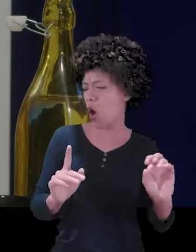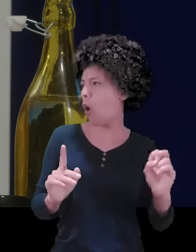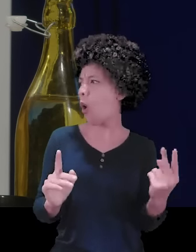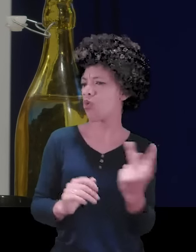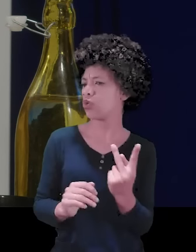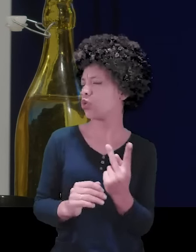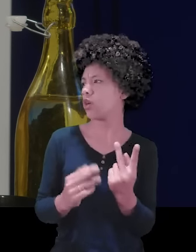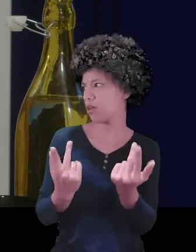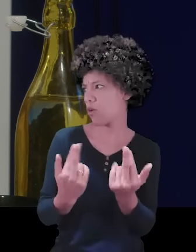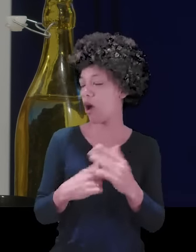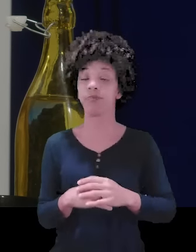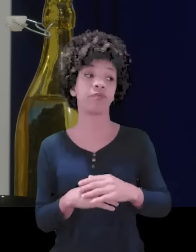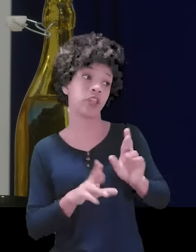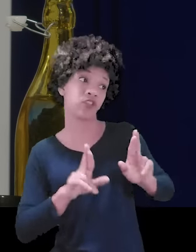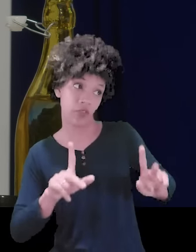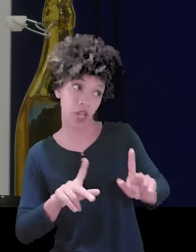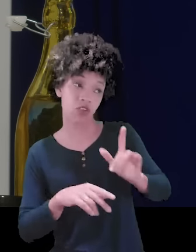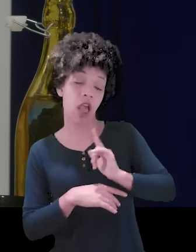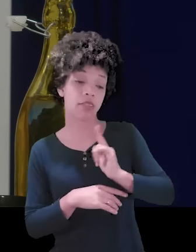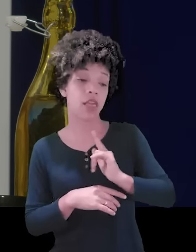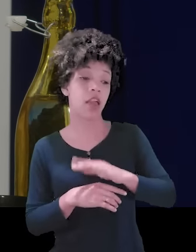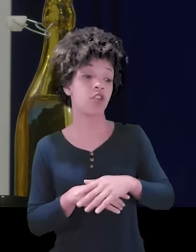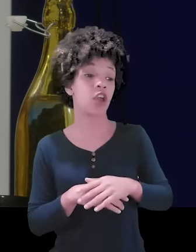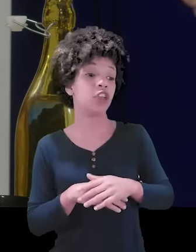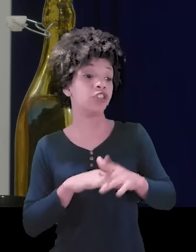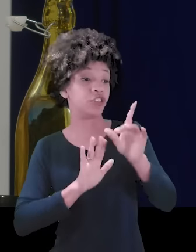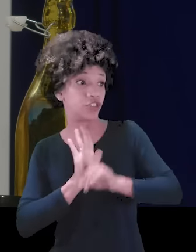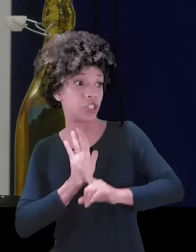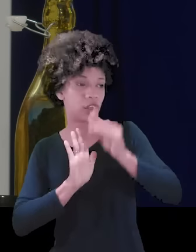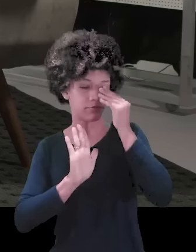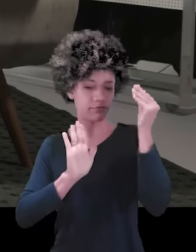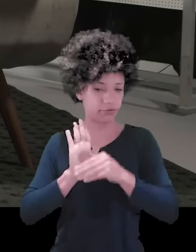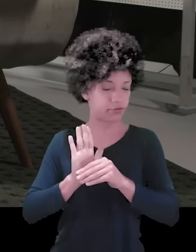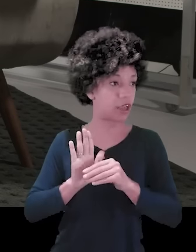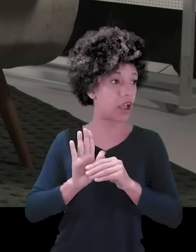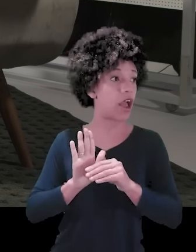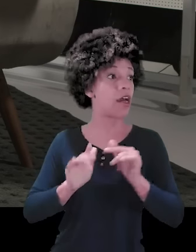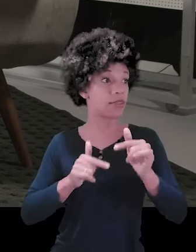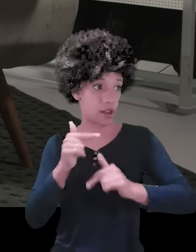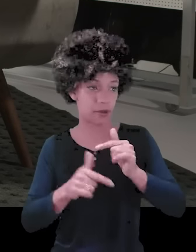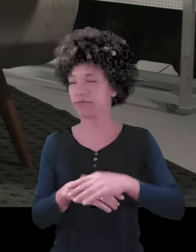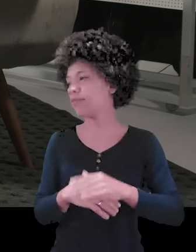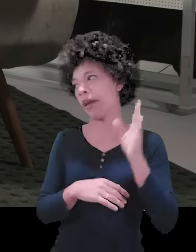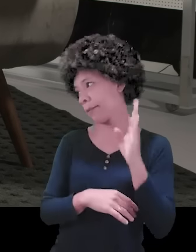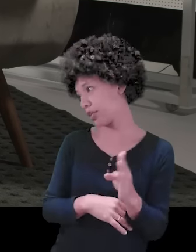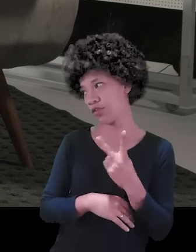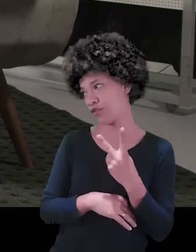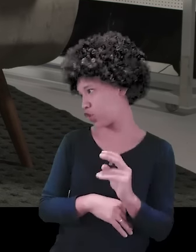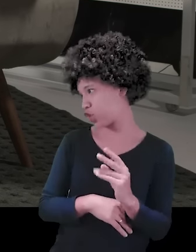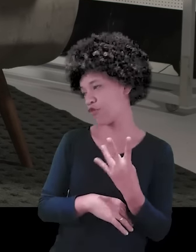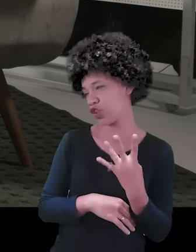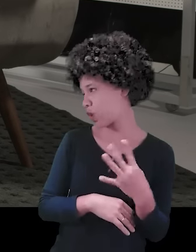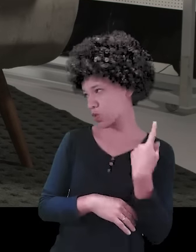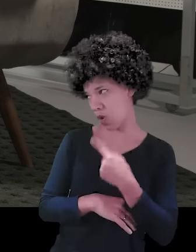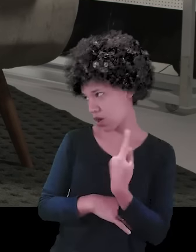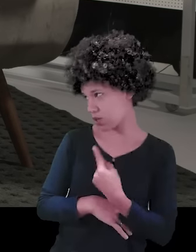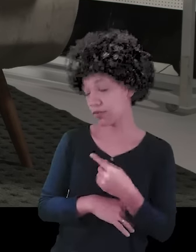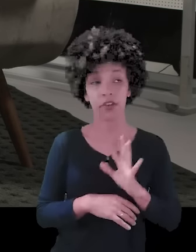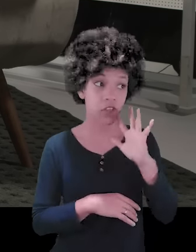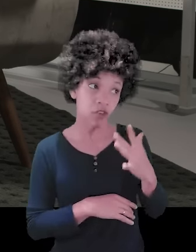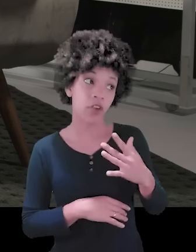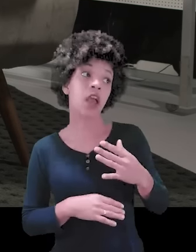é existem situações de violação de direitos trabalhistas é Brasil 24 horas tu vai resolver